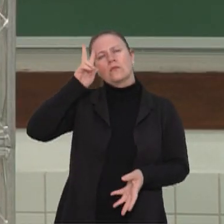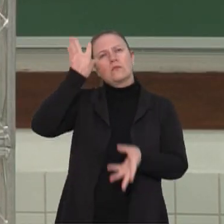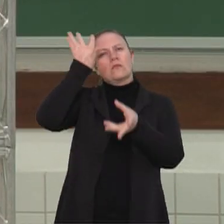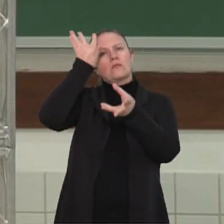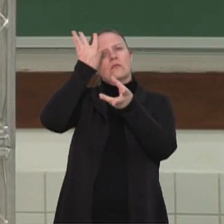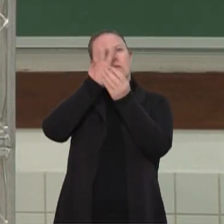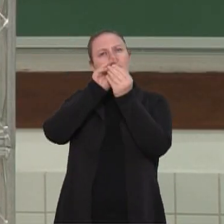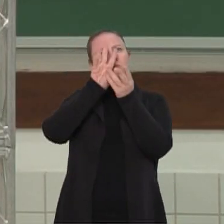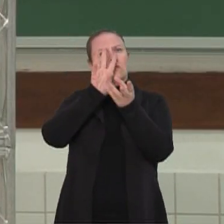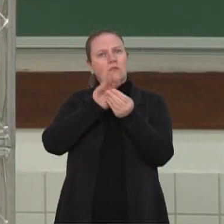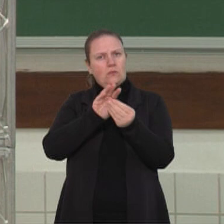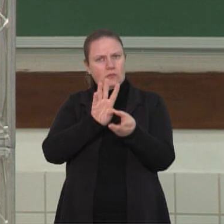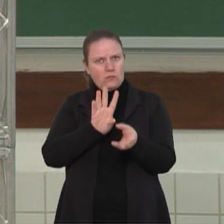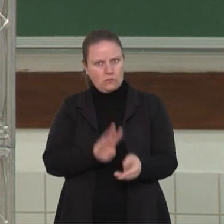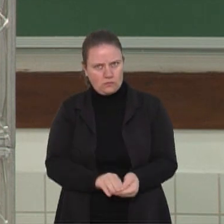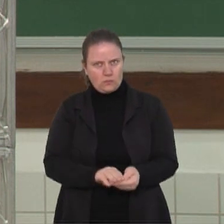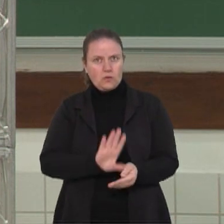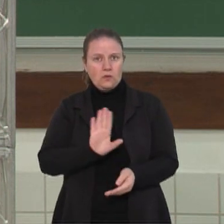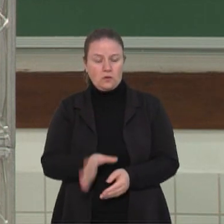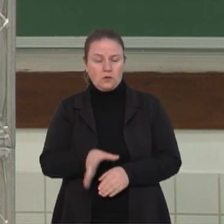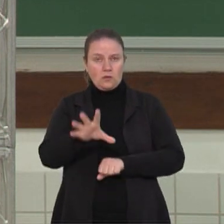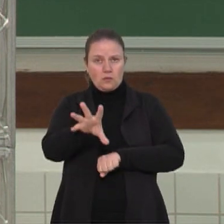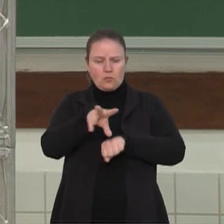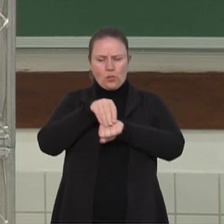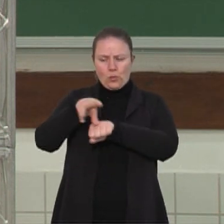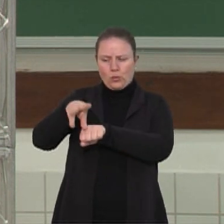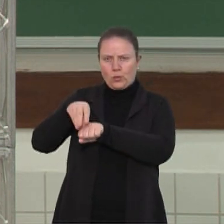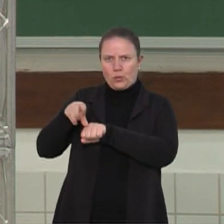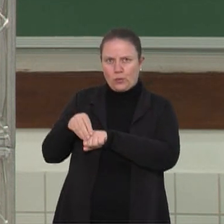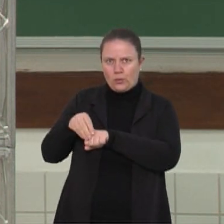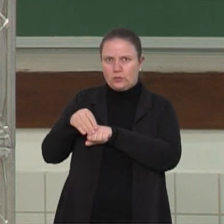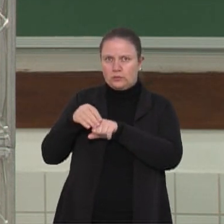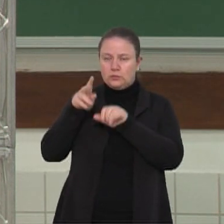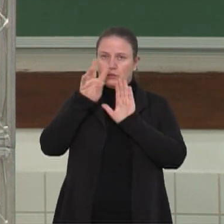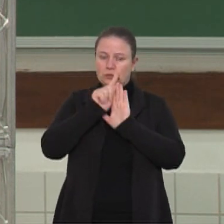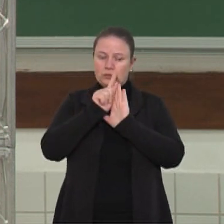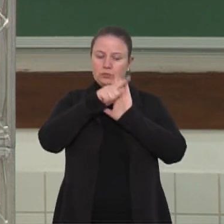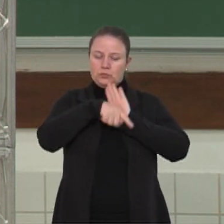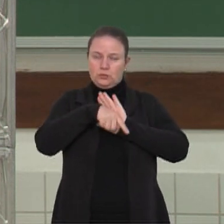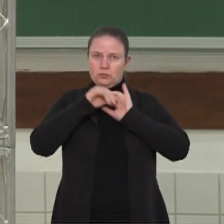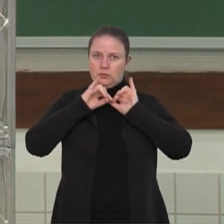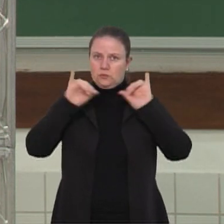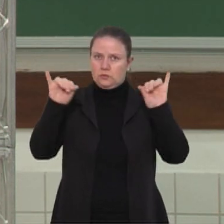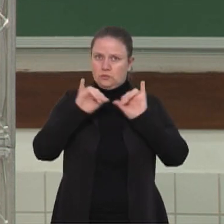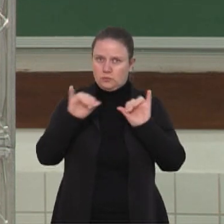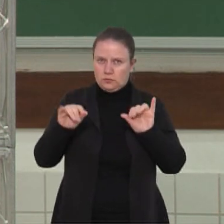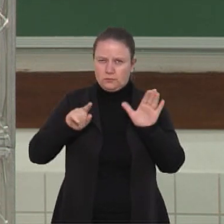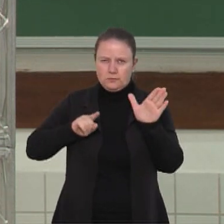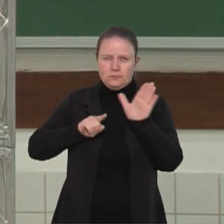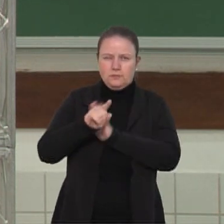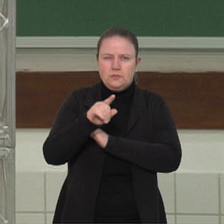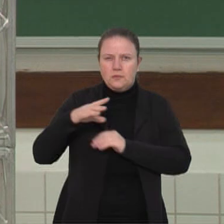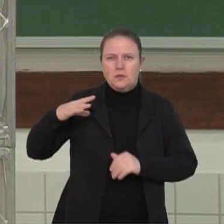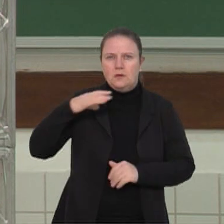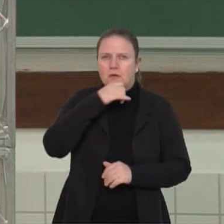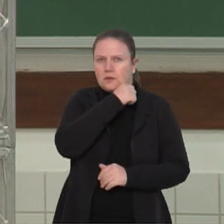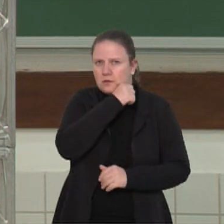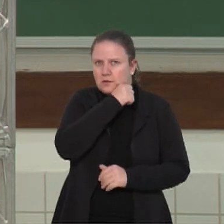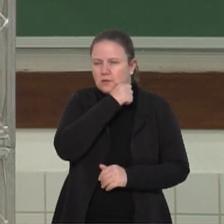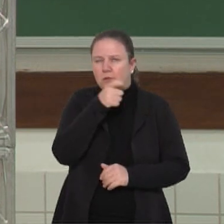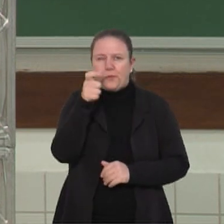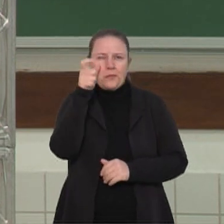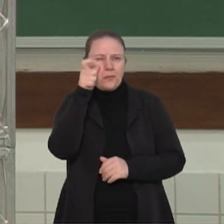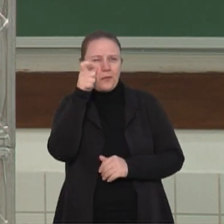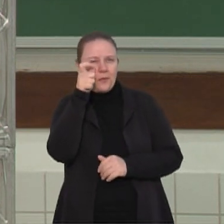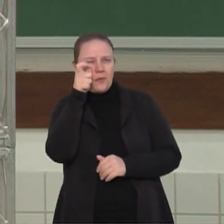pouquinho sobre o que nós aprendemos sobre o gênero informativo na aula passada? Vamos fazer um quiz aqui para ver se vocês estão